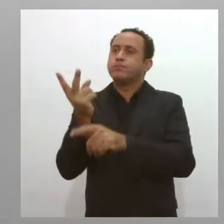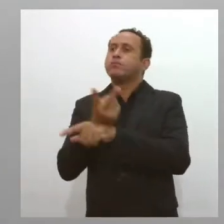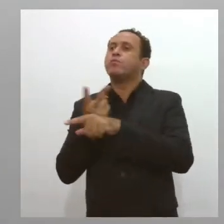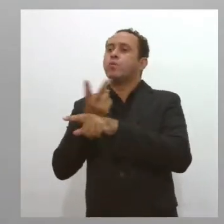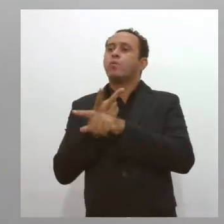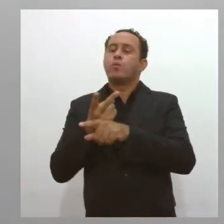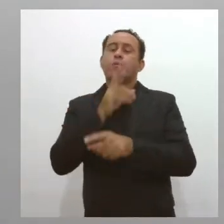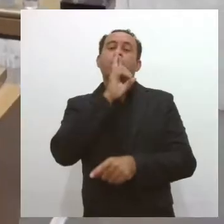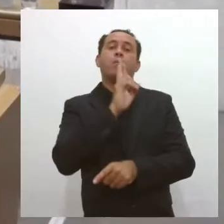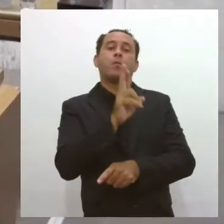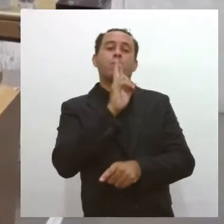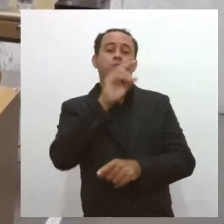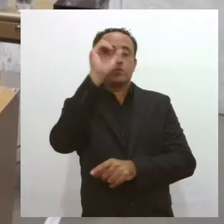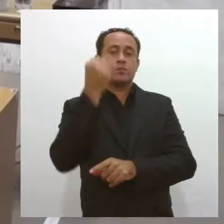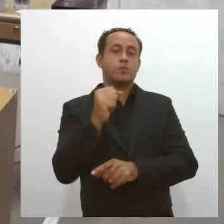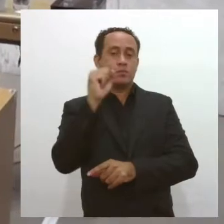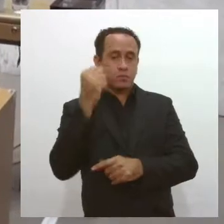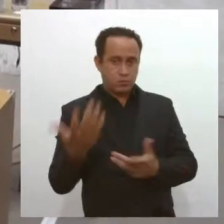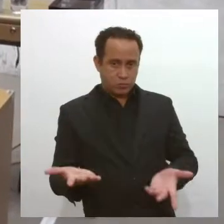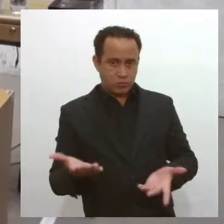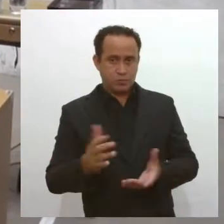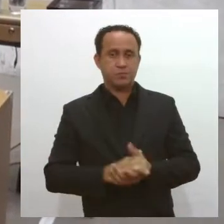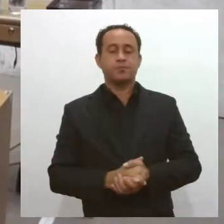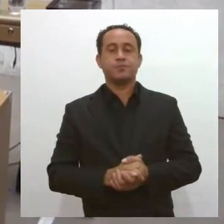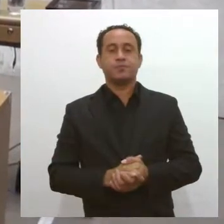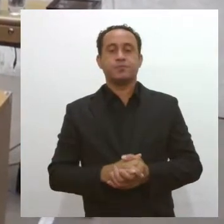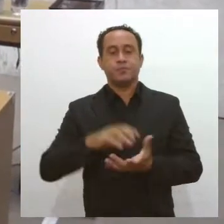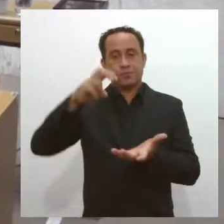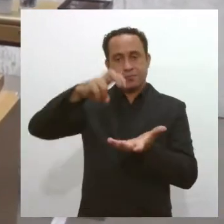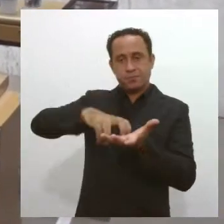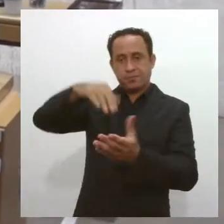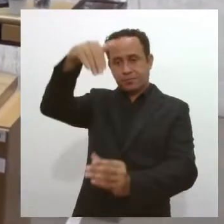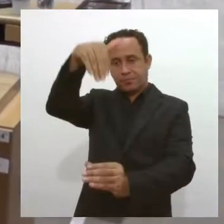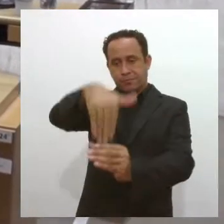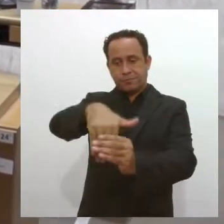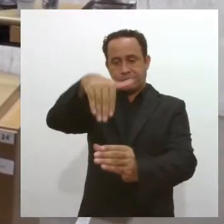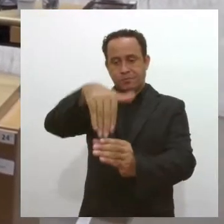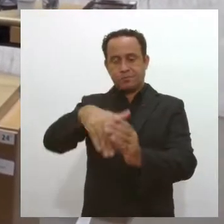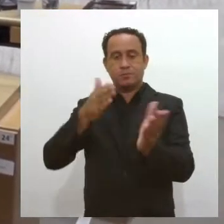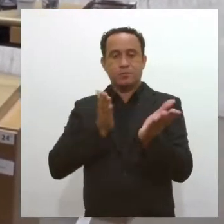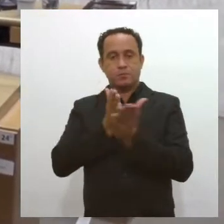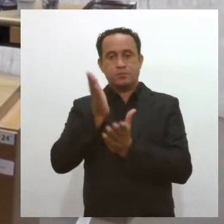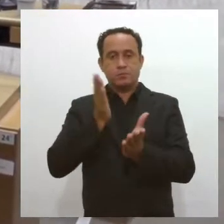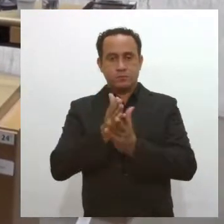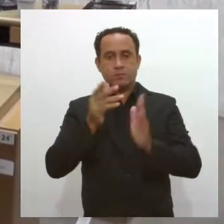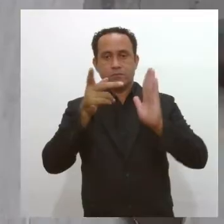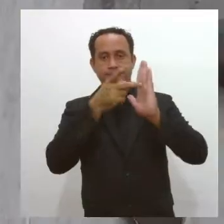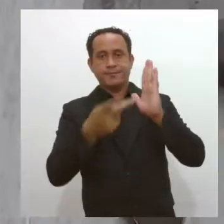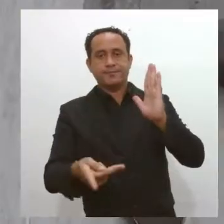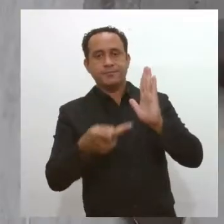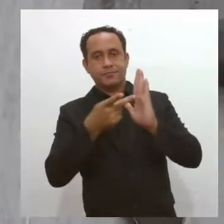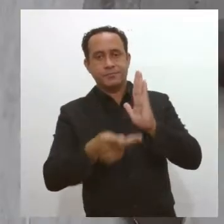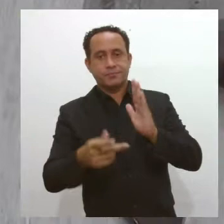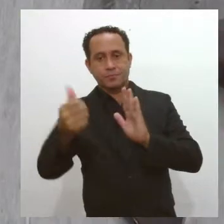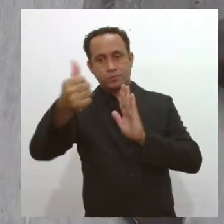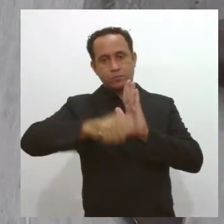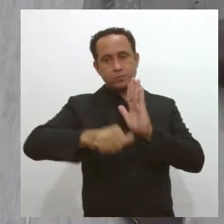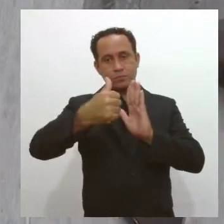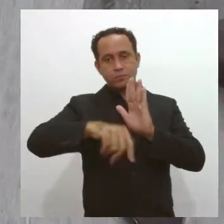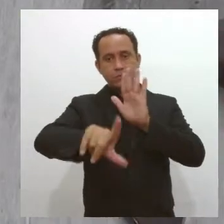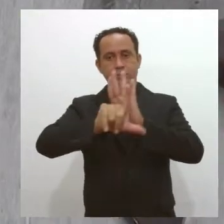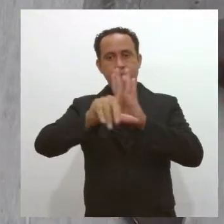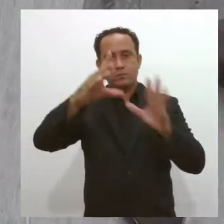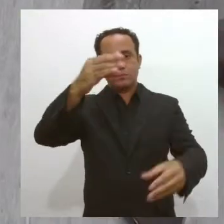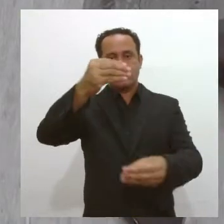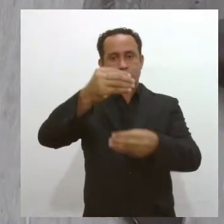respostas à sociedade sergipana. Amanhã da quarta-feira também foi de votações durante a sessão. Entre os projetos apreciados, o de lei complementar